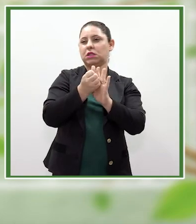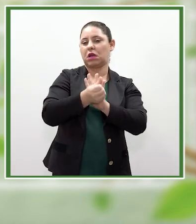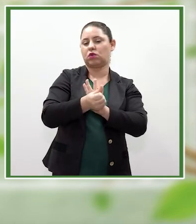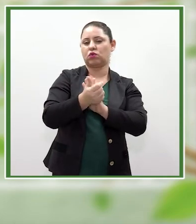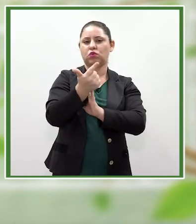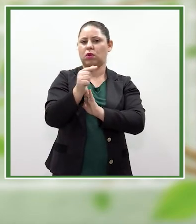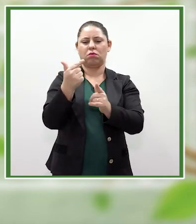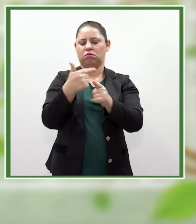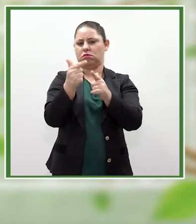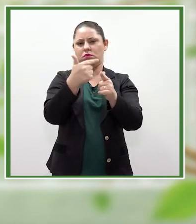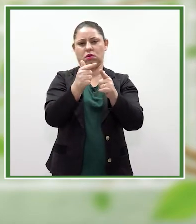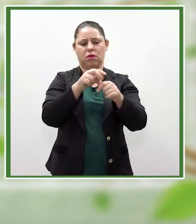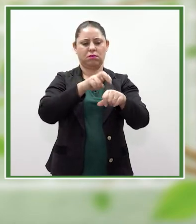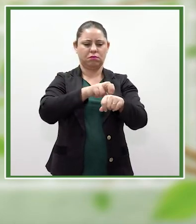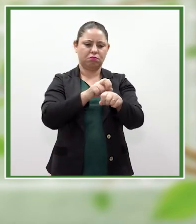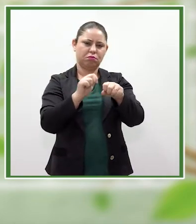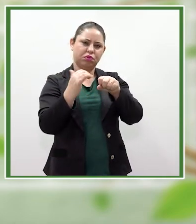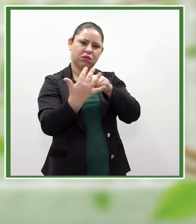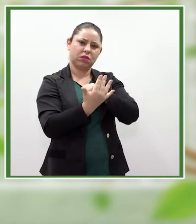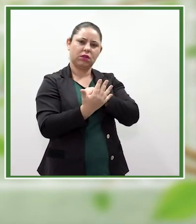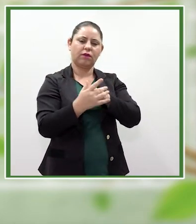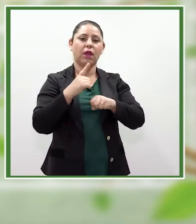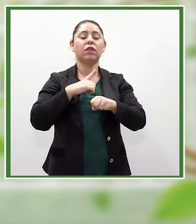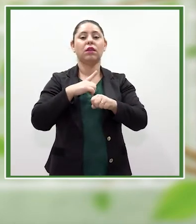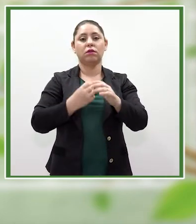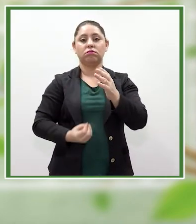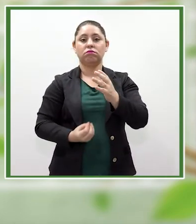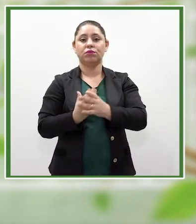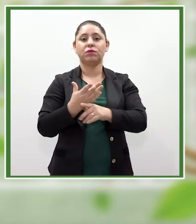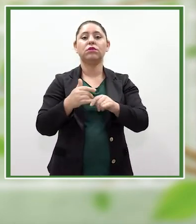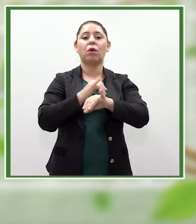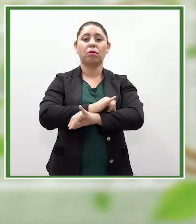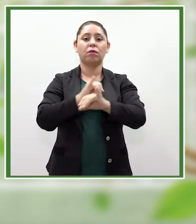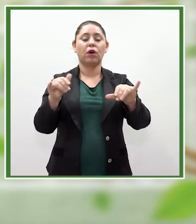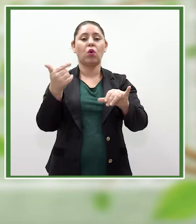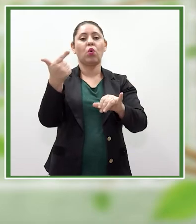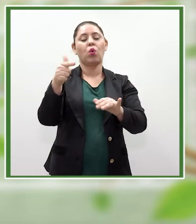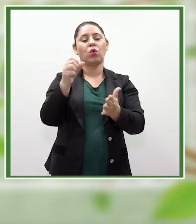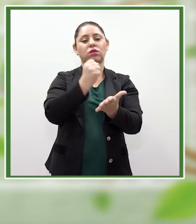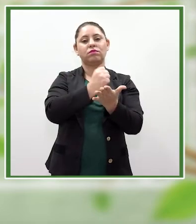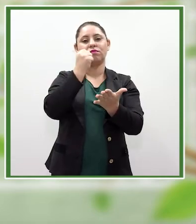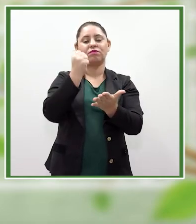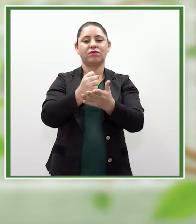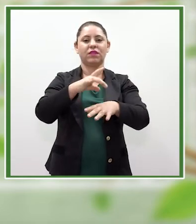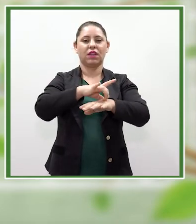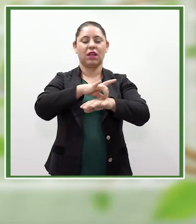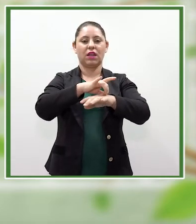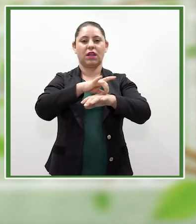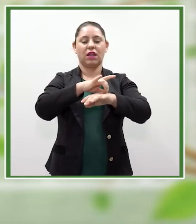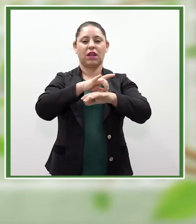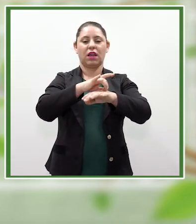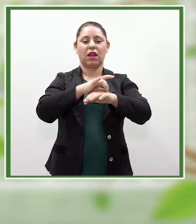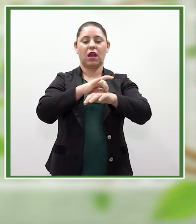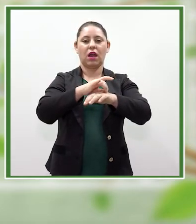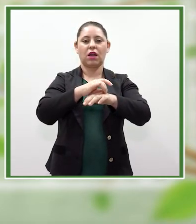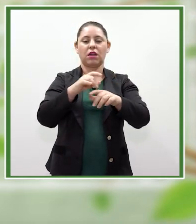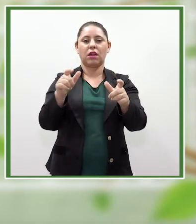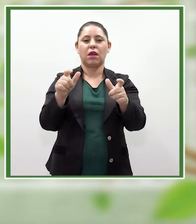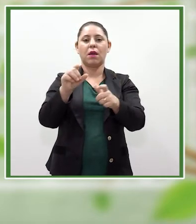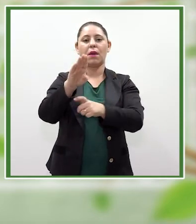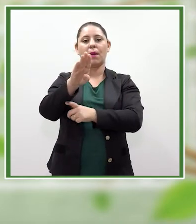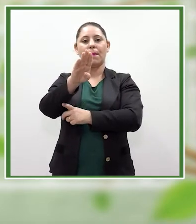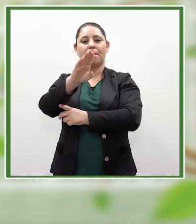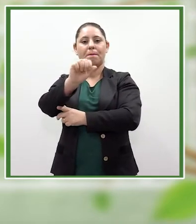mais problemas com a pandemia, deve ser lançado então a outra marca de carne, chamada Carne Baixo Carbono,